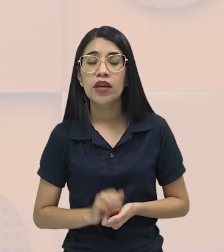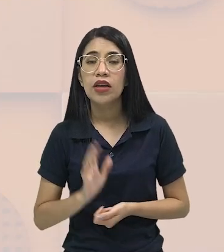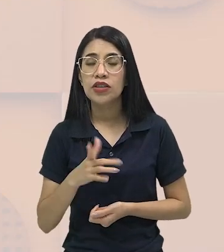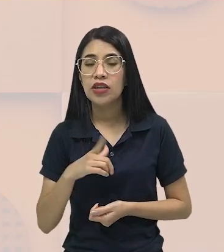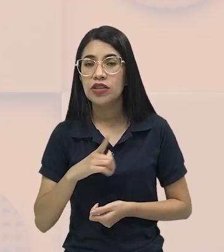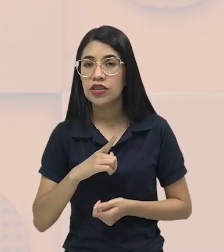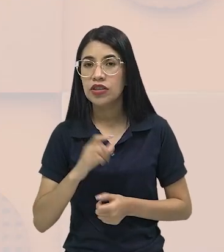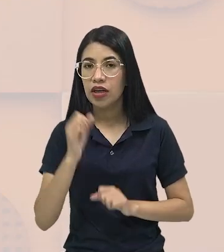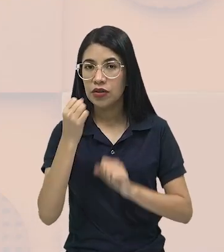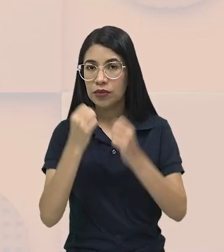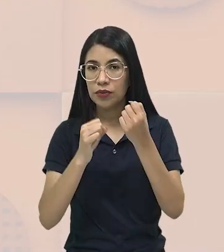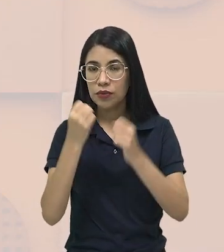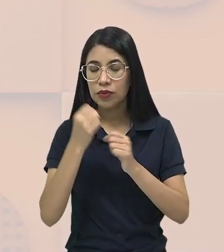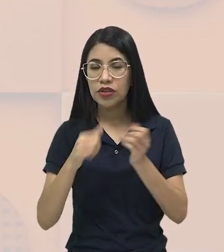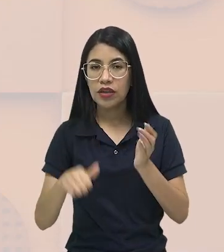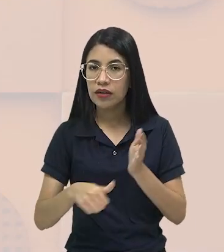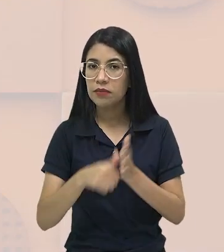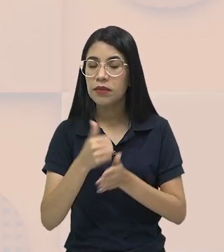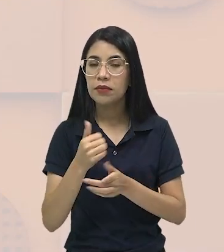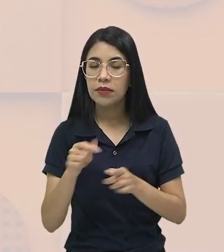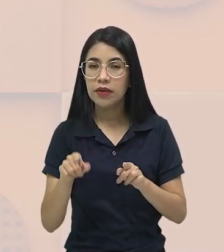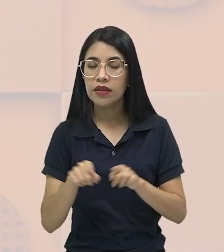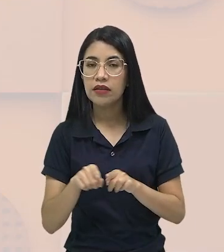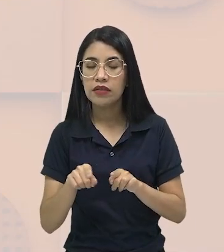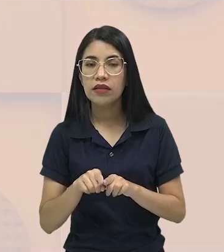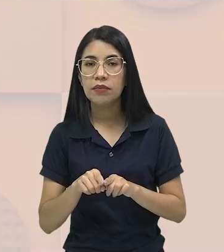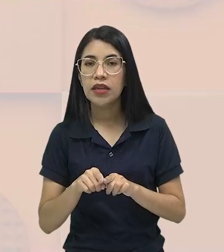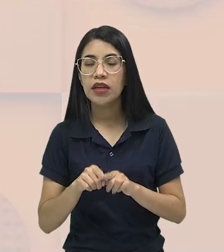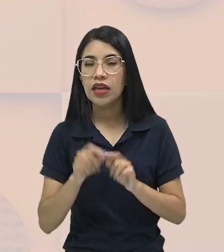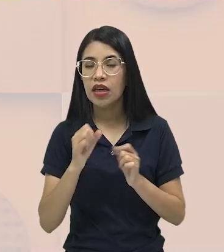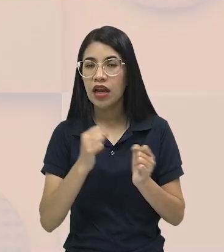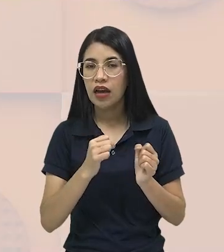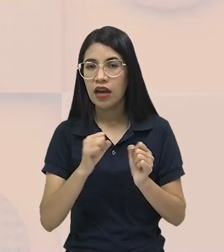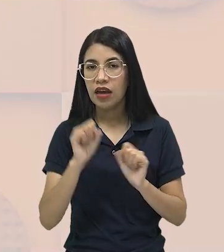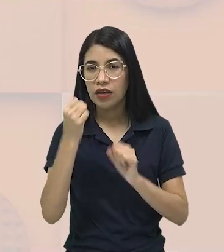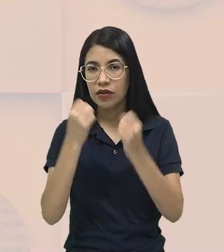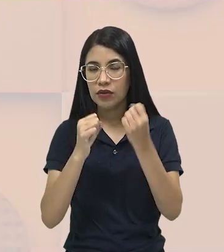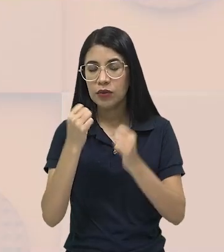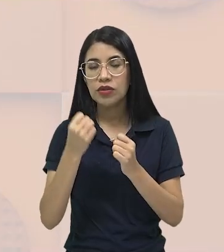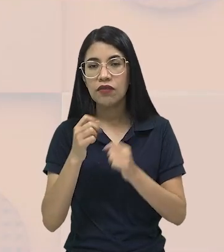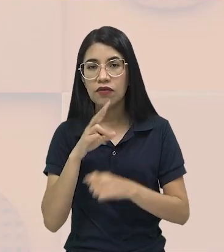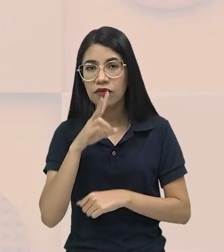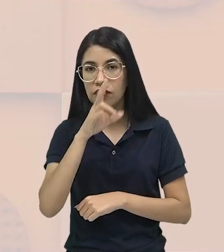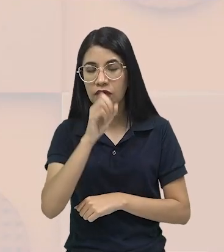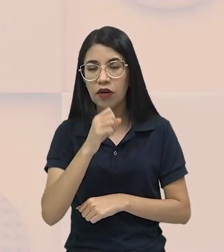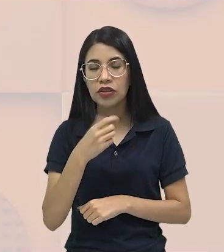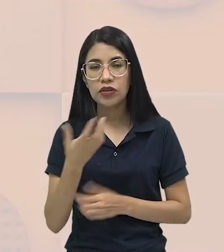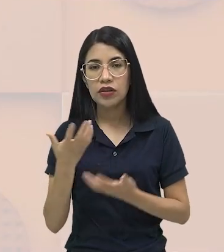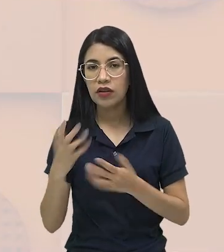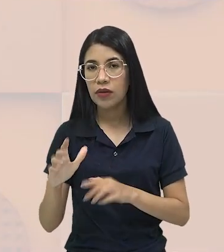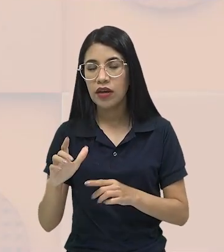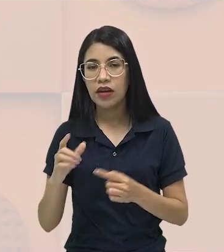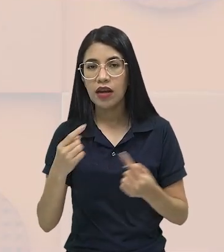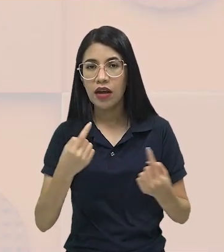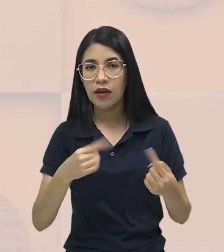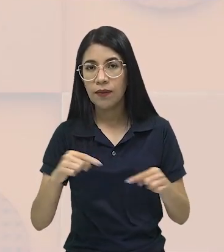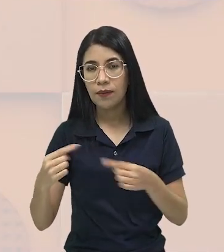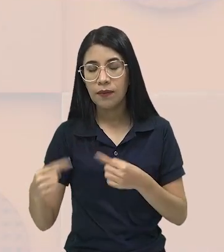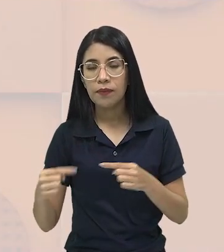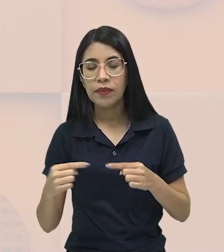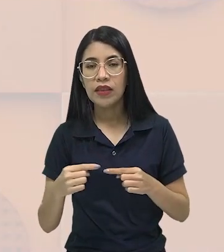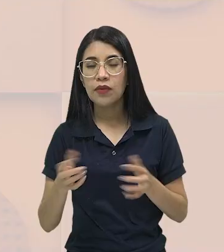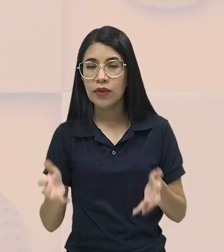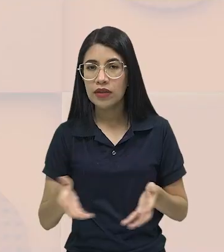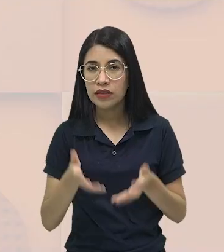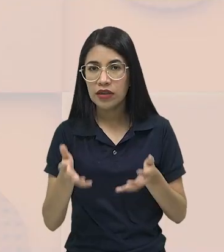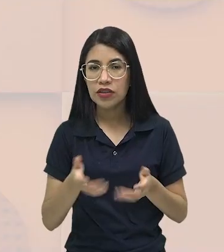ser industrializada e ser a pioneira e ter uma indústria forte, não querer que ninguém compita com ela, né? Então, por conta disso, vai